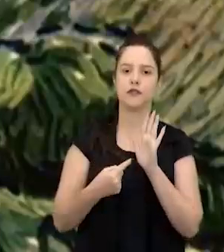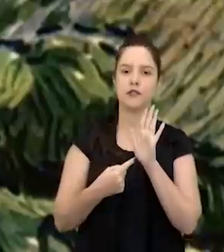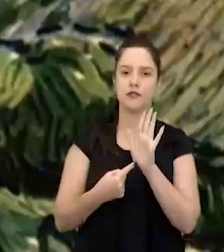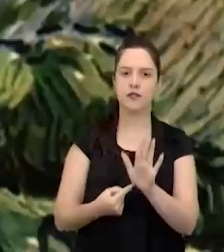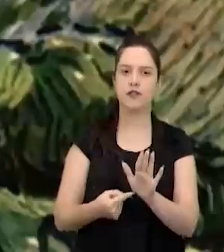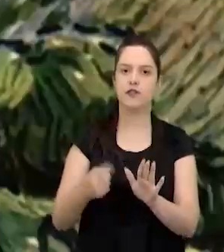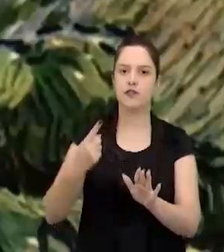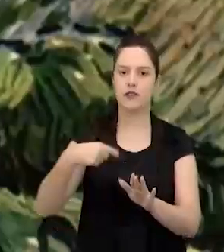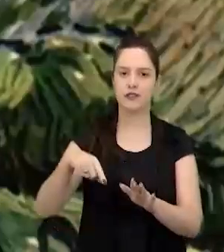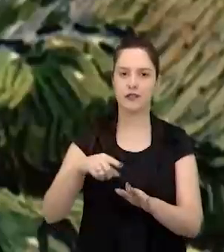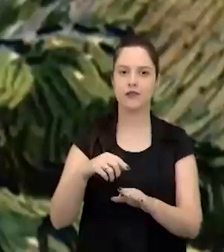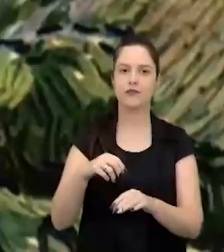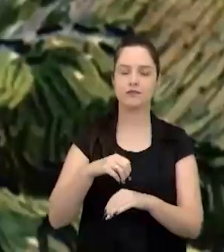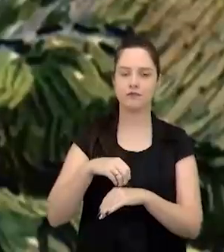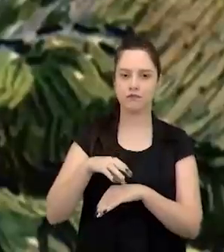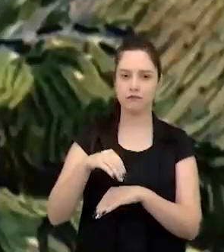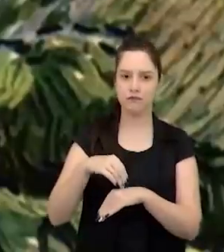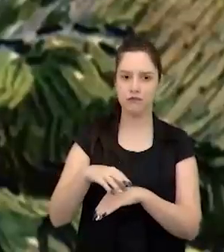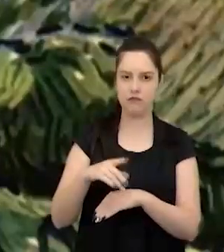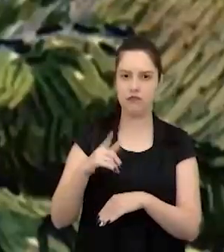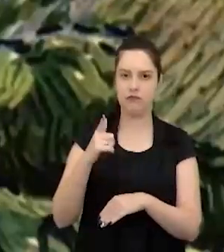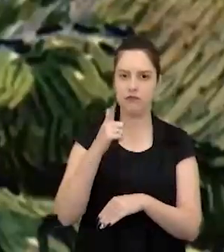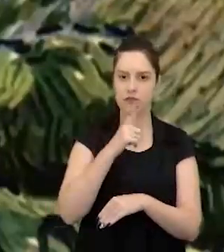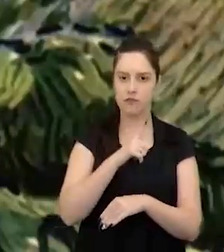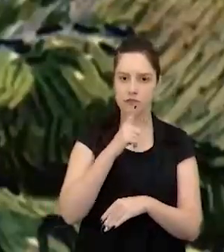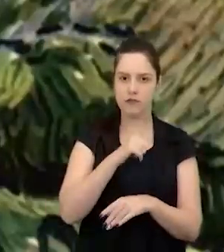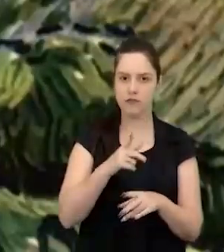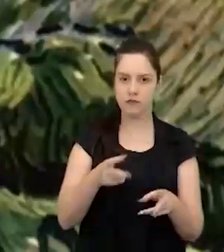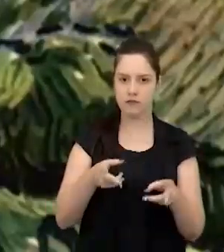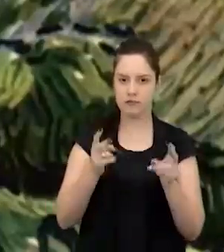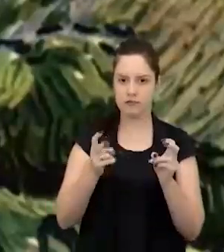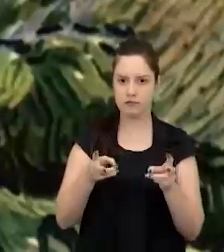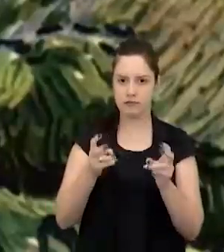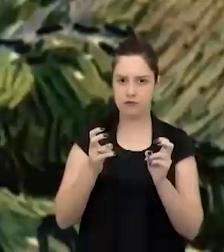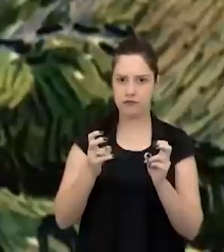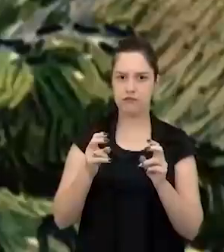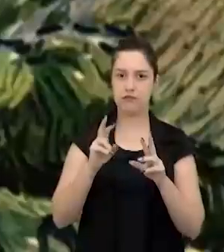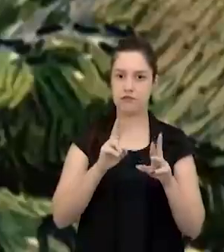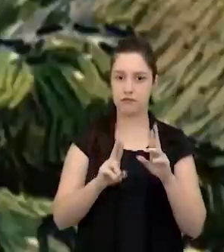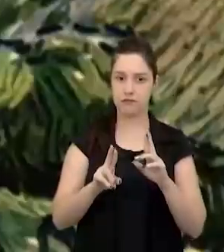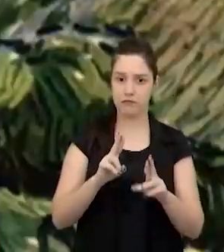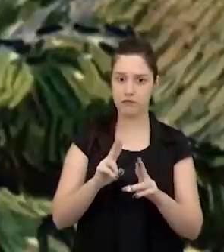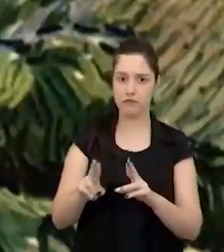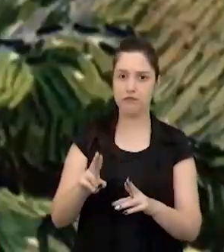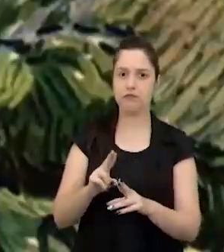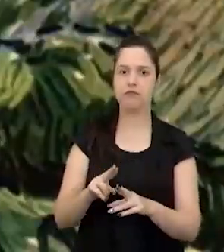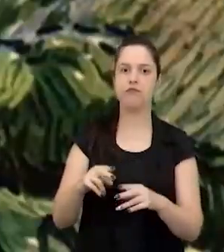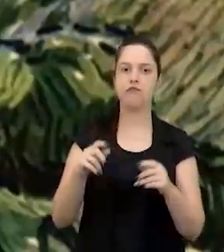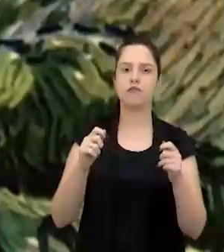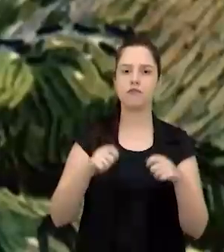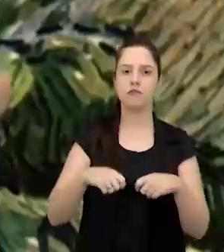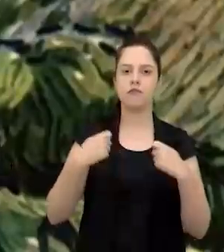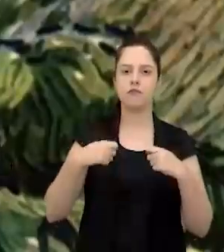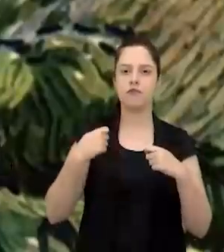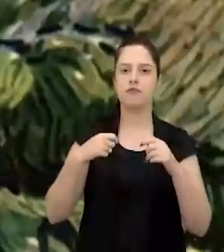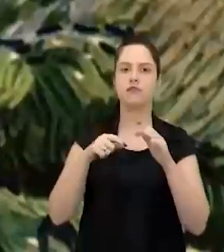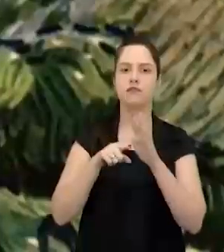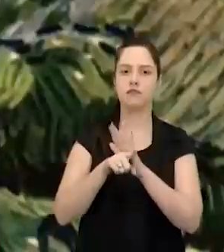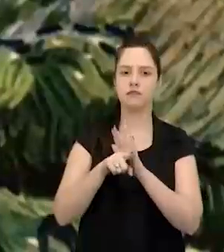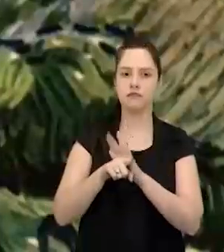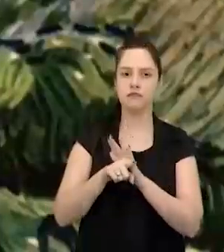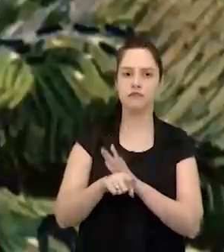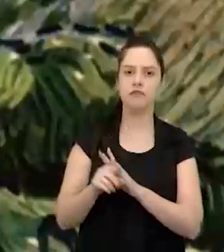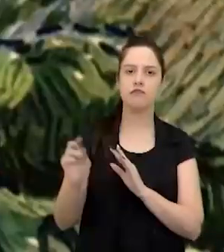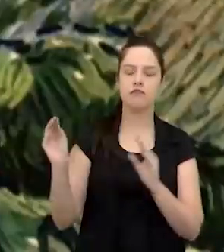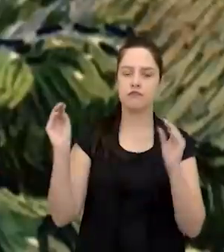observa, o que a gente enxerga e o que a gente consegue perceber com relação às técnicas, tá? E para exercitar, vamos fazer algumas